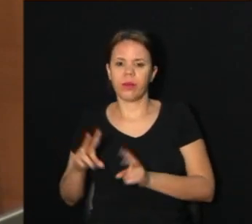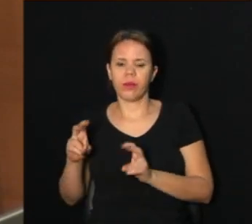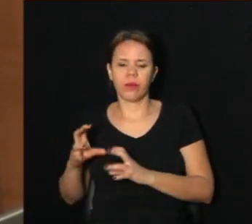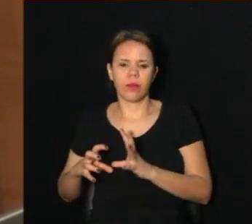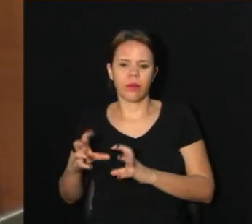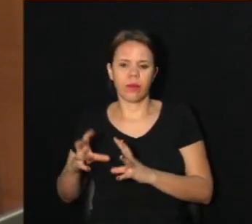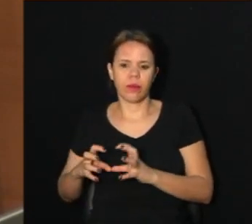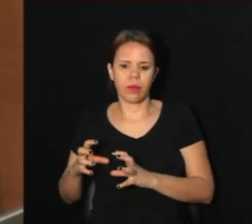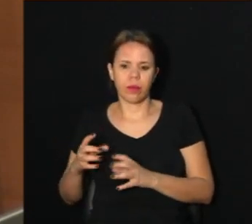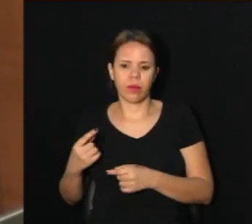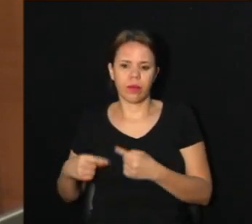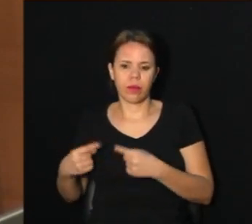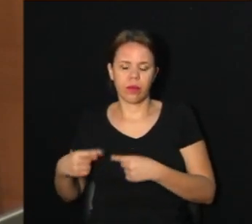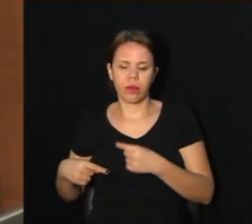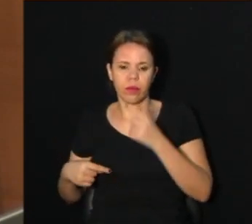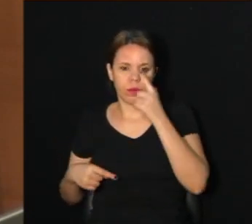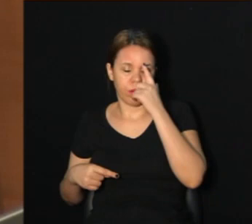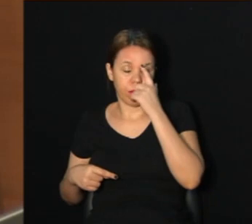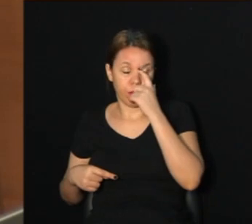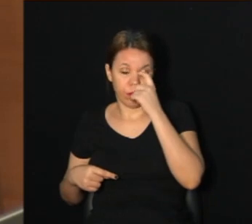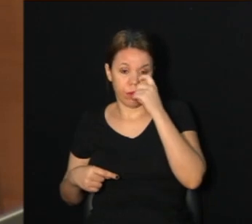polêmico, discutível, né?